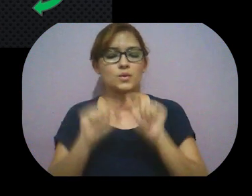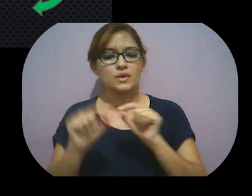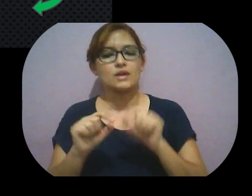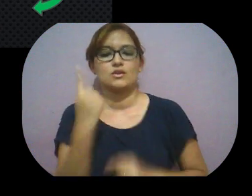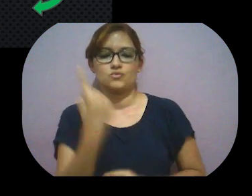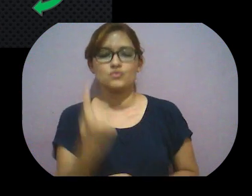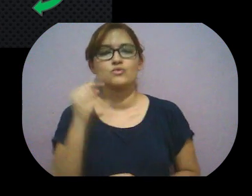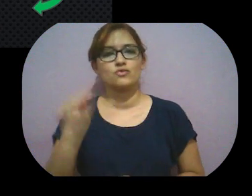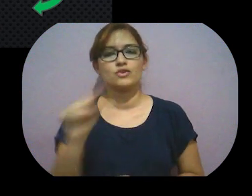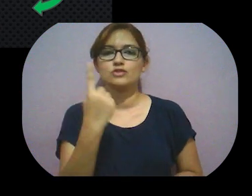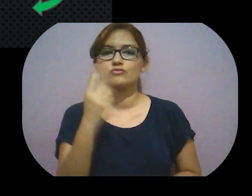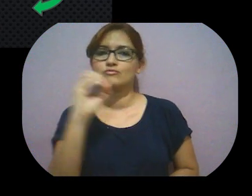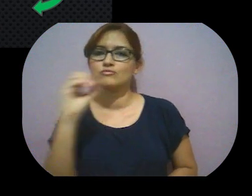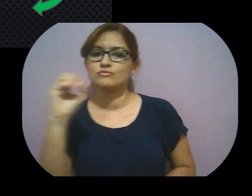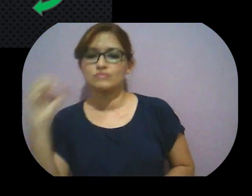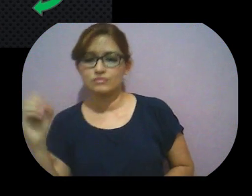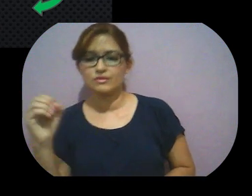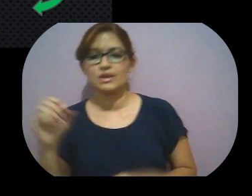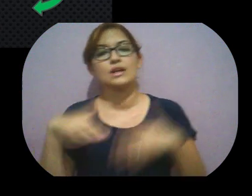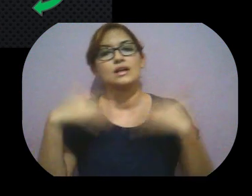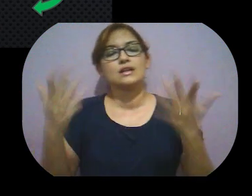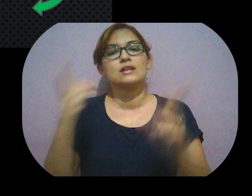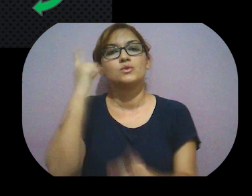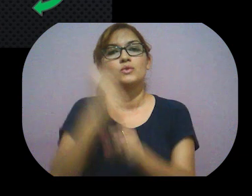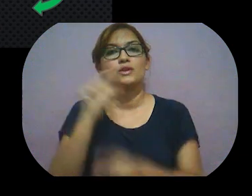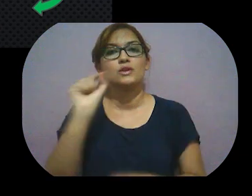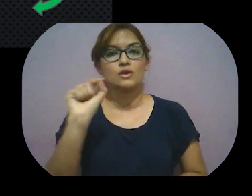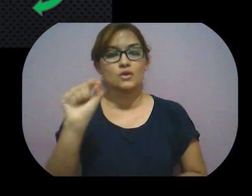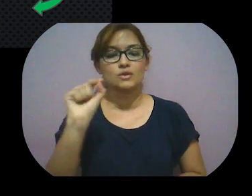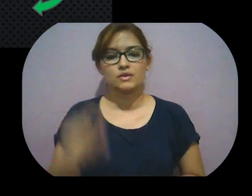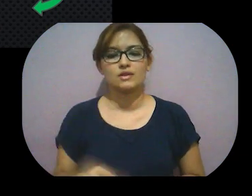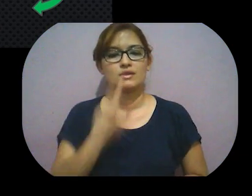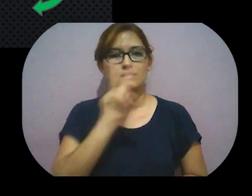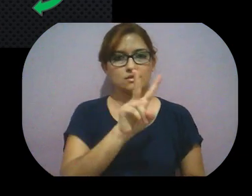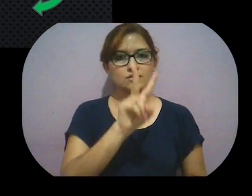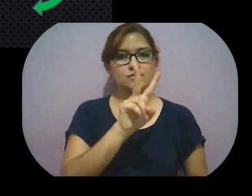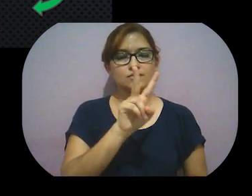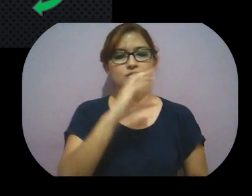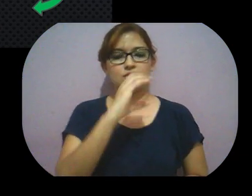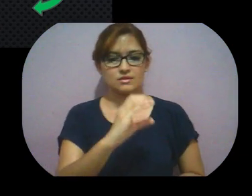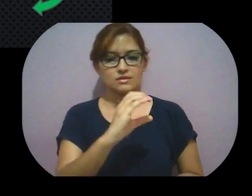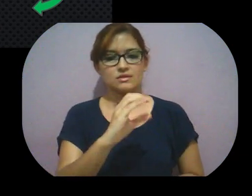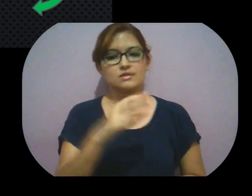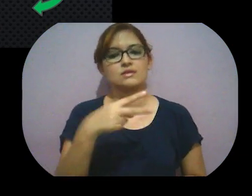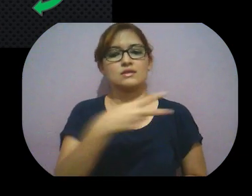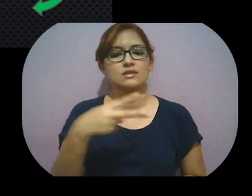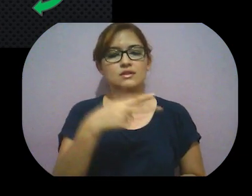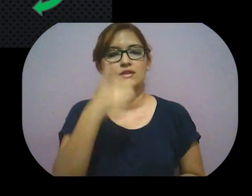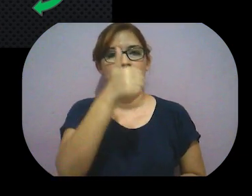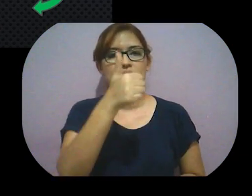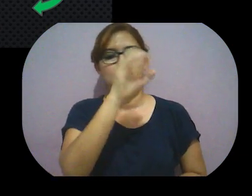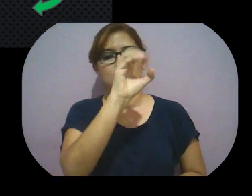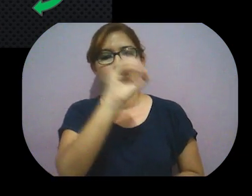a 0,1%. Então a concentração a gente calculou aqui, ó, 1 grama por litro. 1000 é o volume. Então